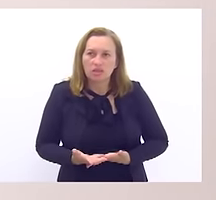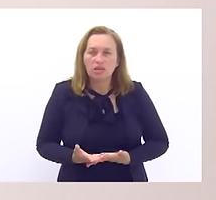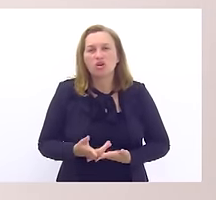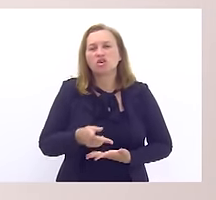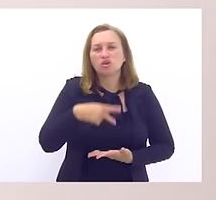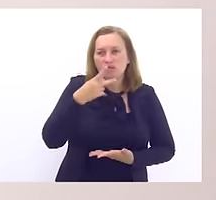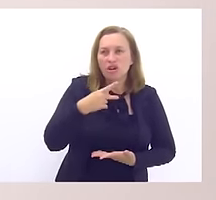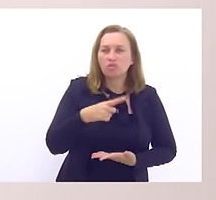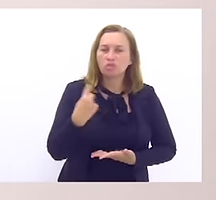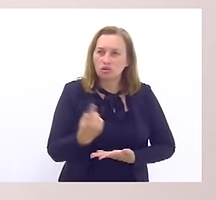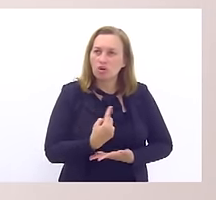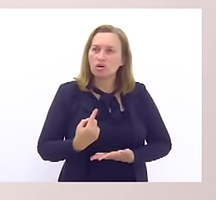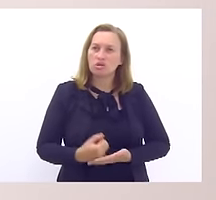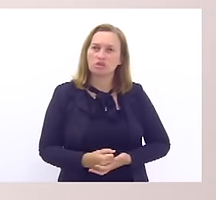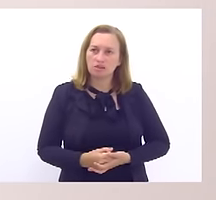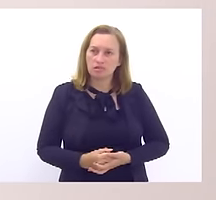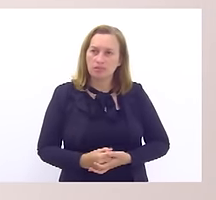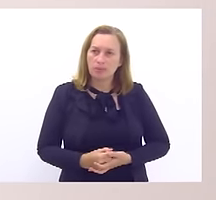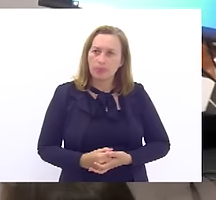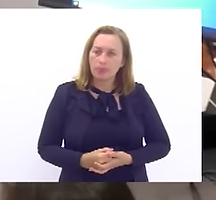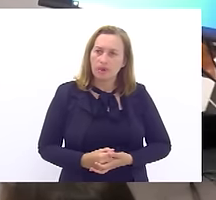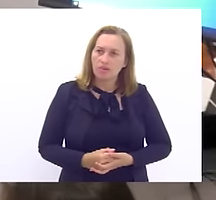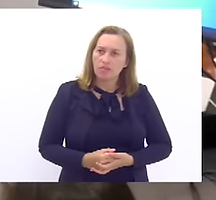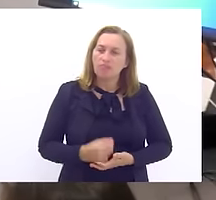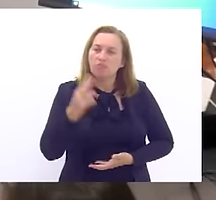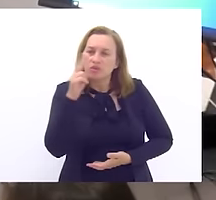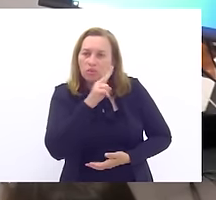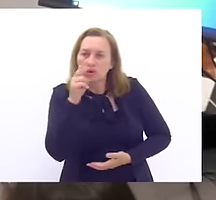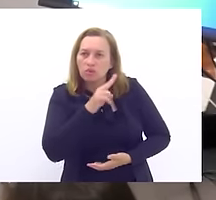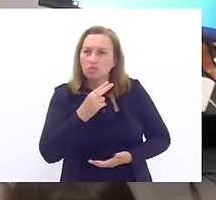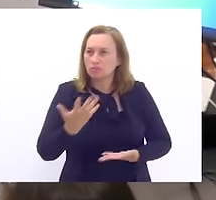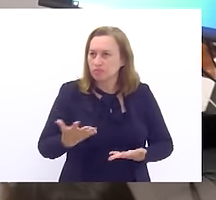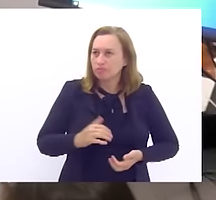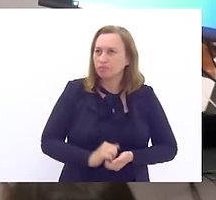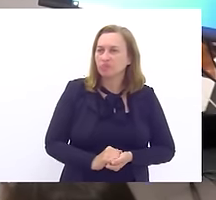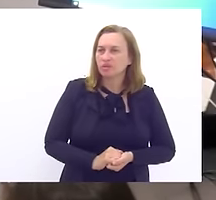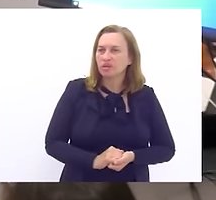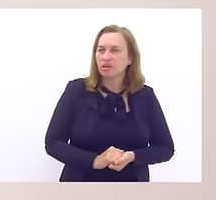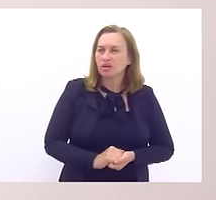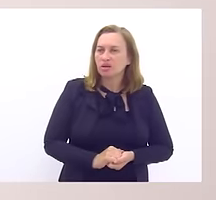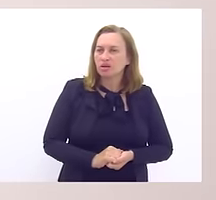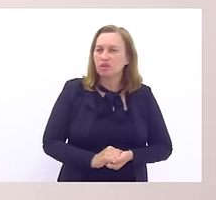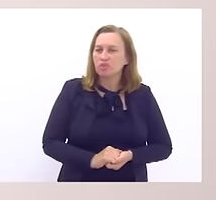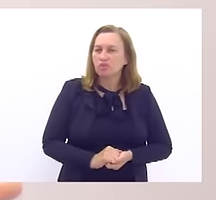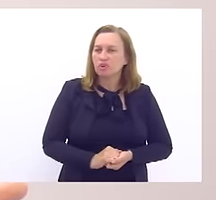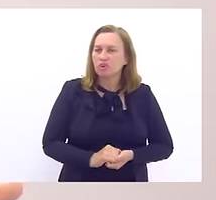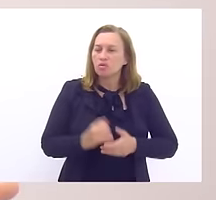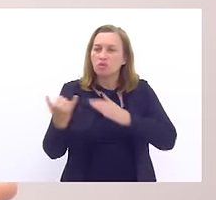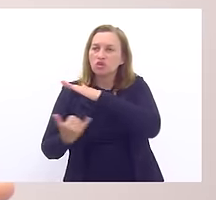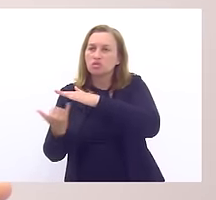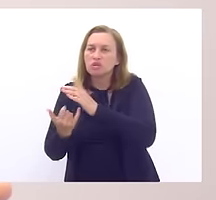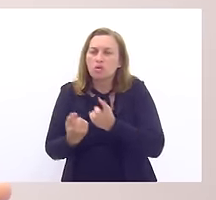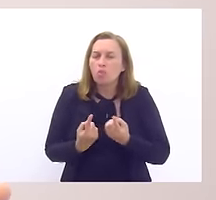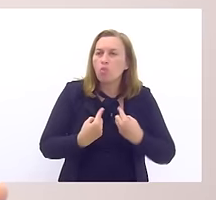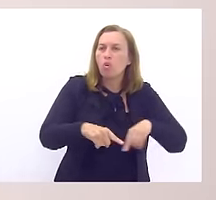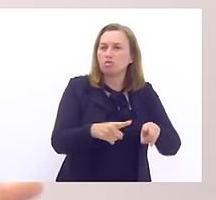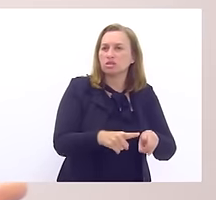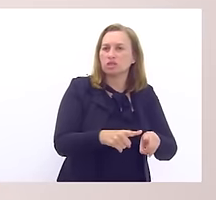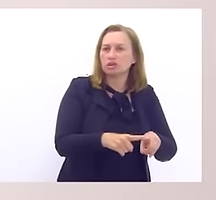nós estamos falando até São apenas isso de oração de Socorro Rio de Janeiro coloca uma instituição contra